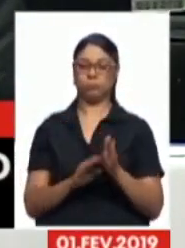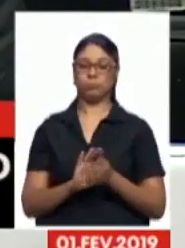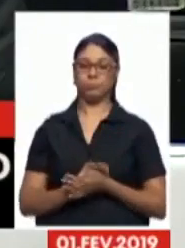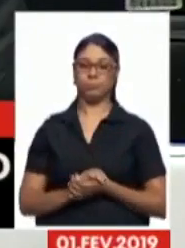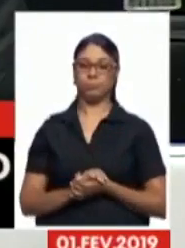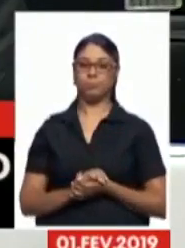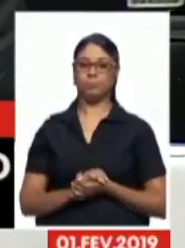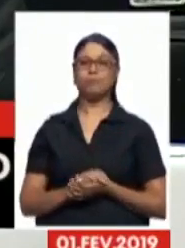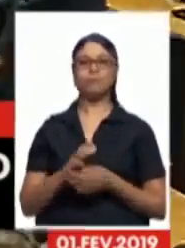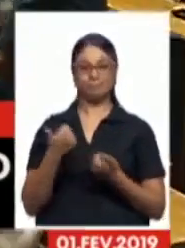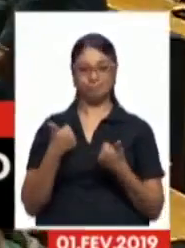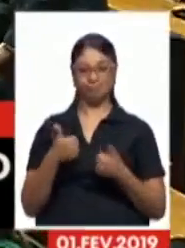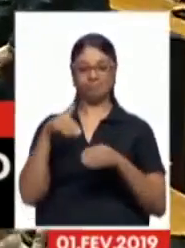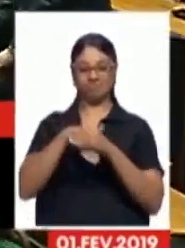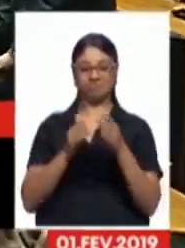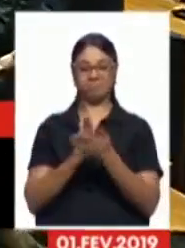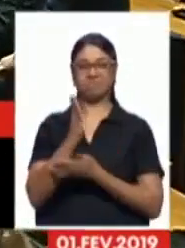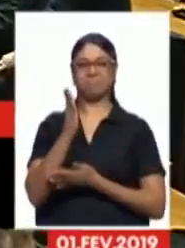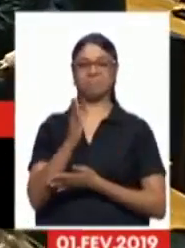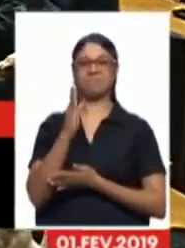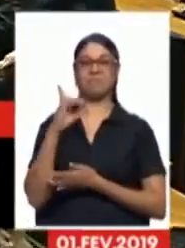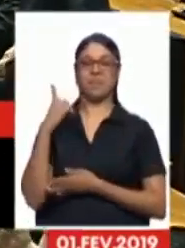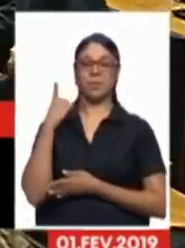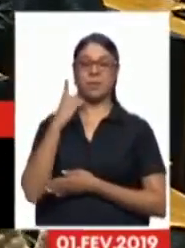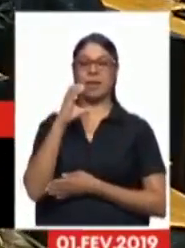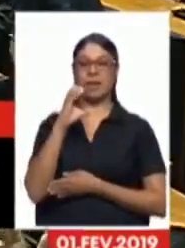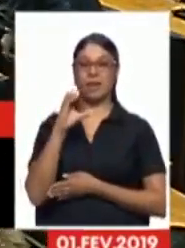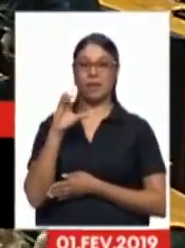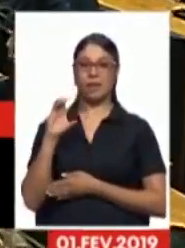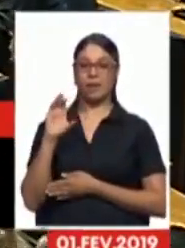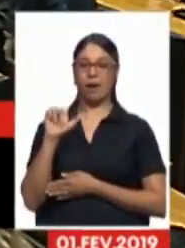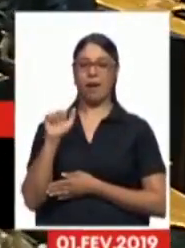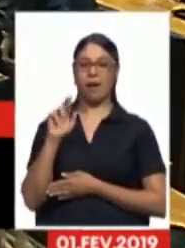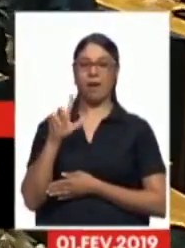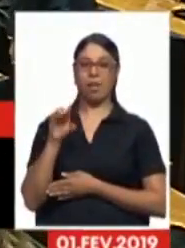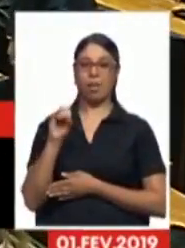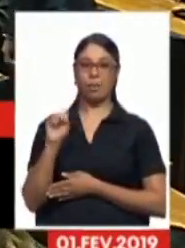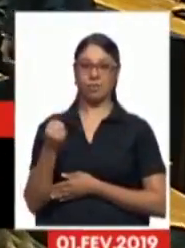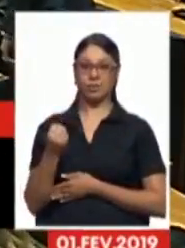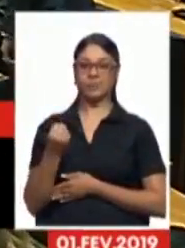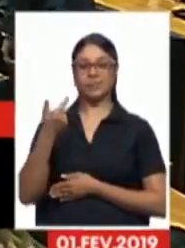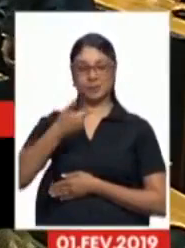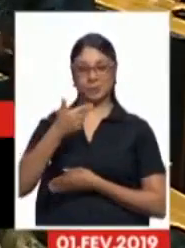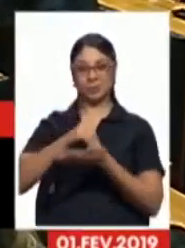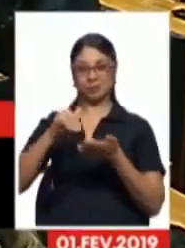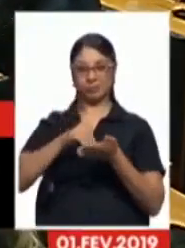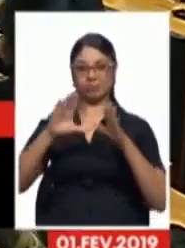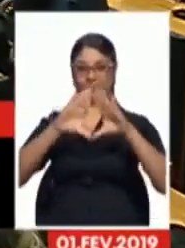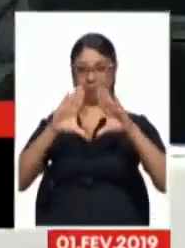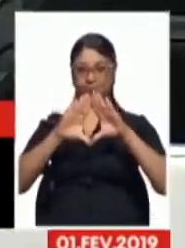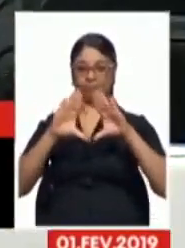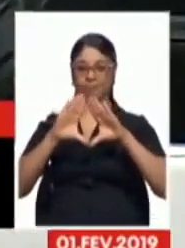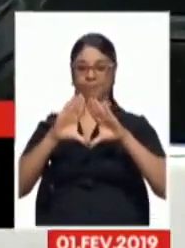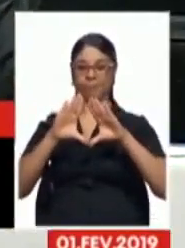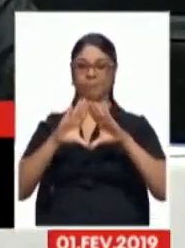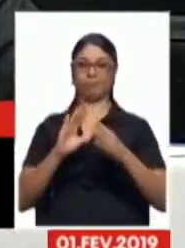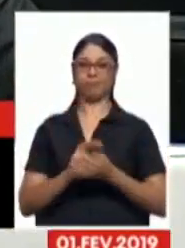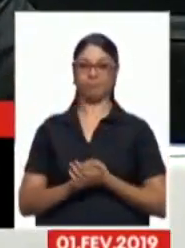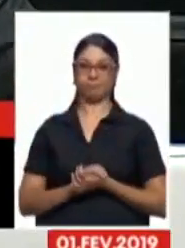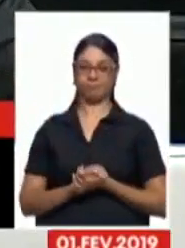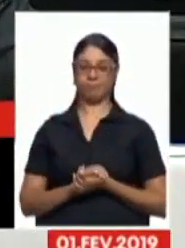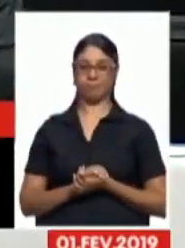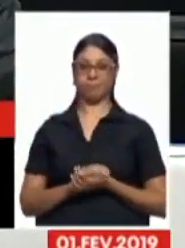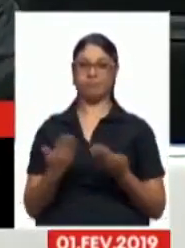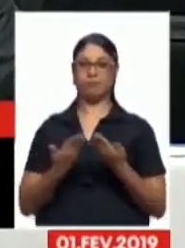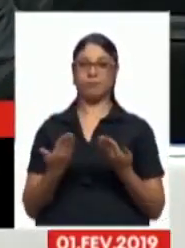Está eleito o deputado Carlos Henrique para o cargo de segundo secretário da Assembleia Legislativa. Agora é a vez